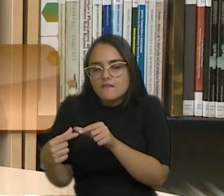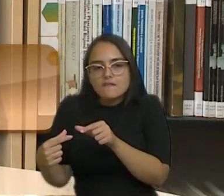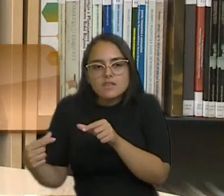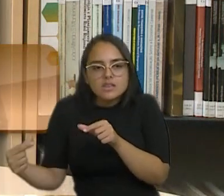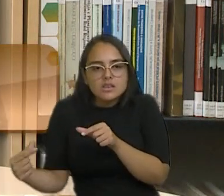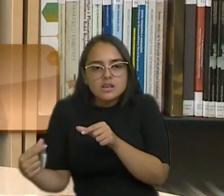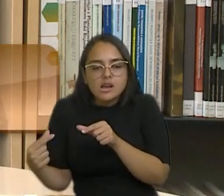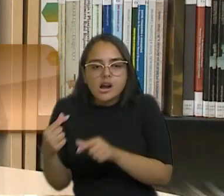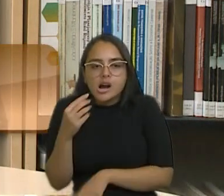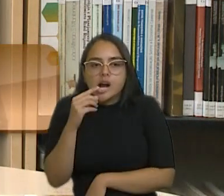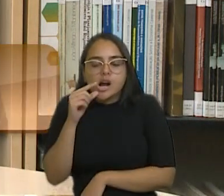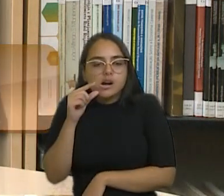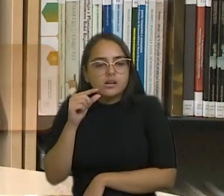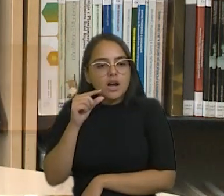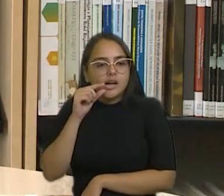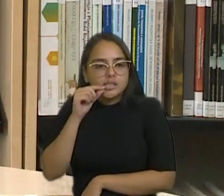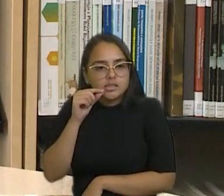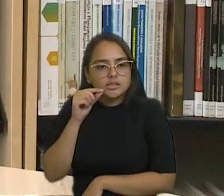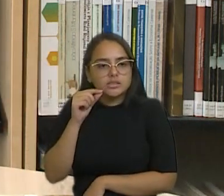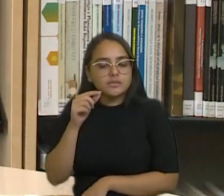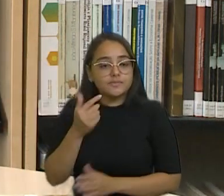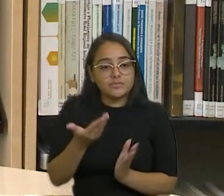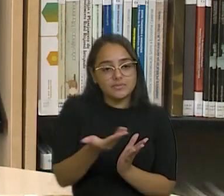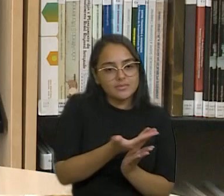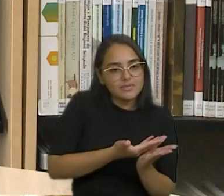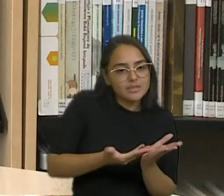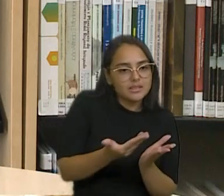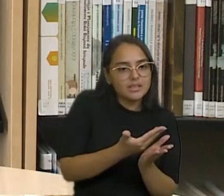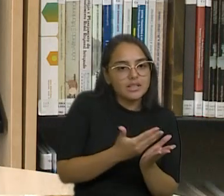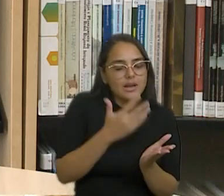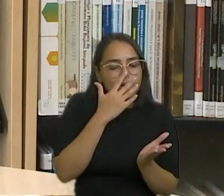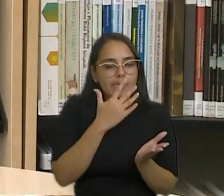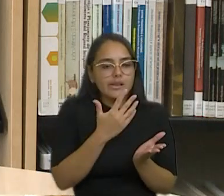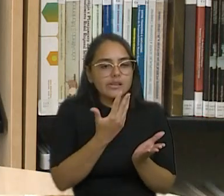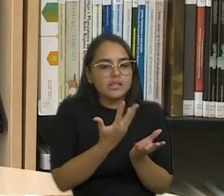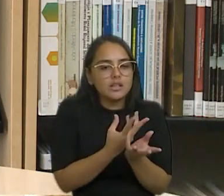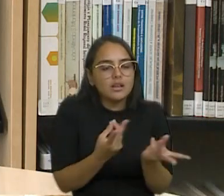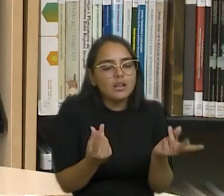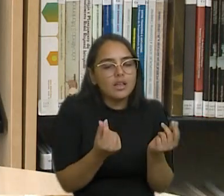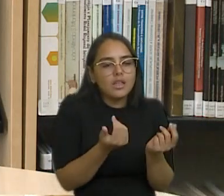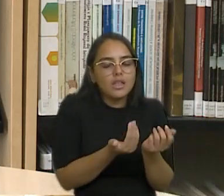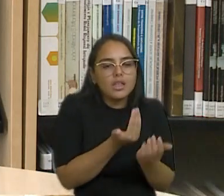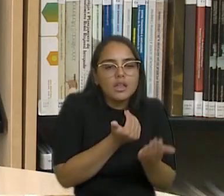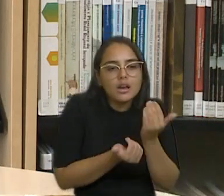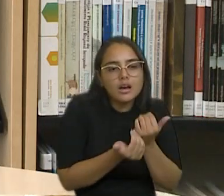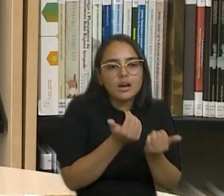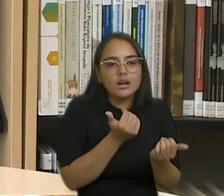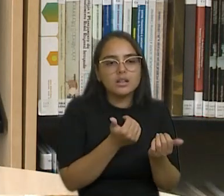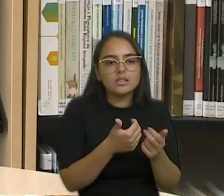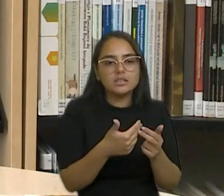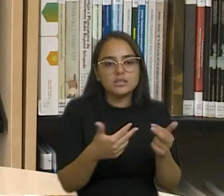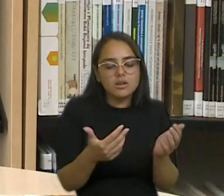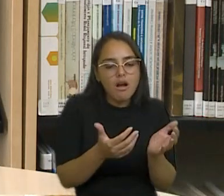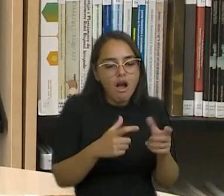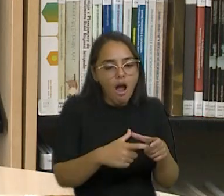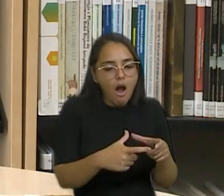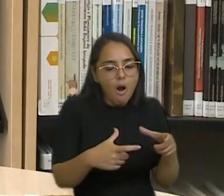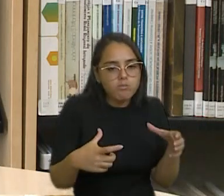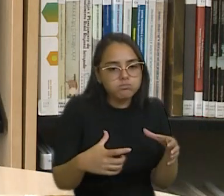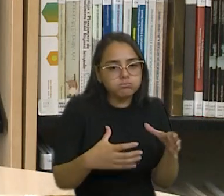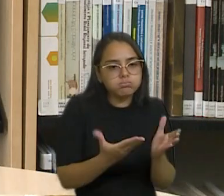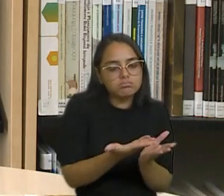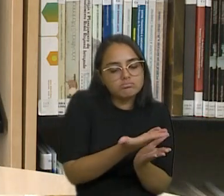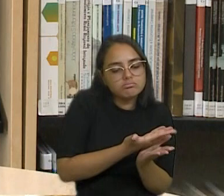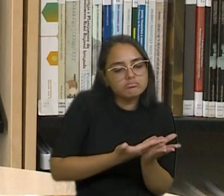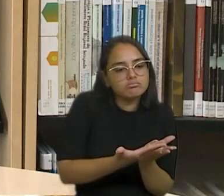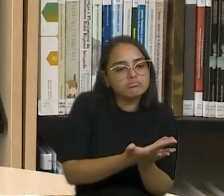ele é crocante. A tapioca não, ela é mais molhada, ela é úmida, ela é mais espessa, ela tem